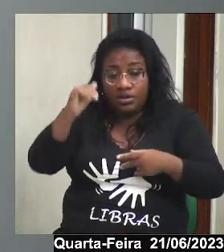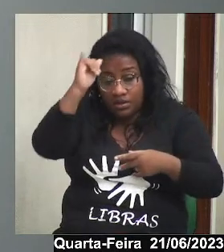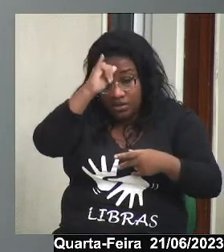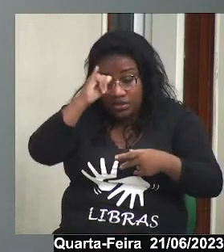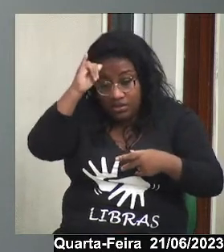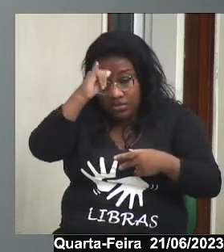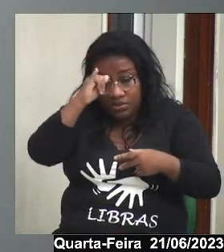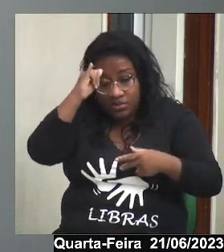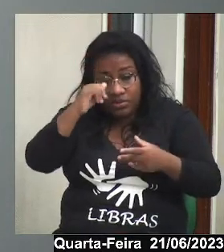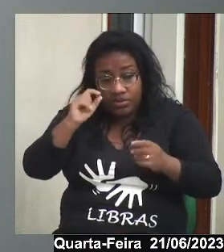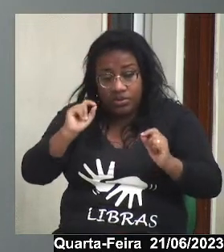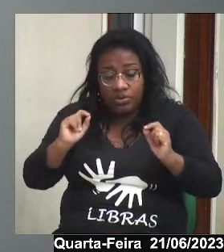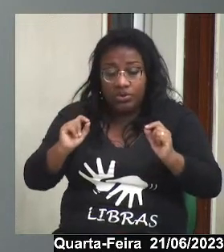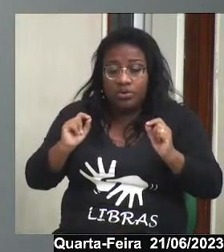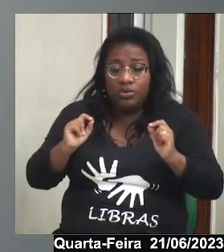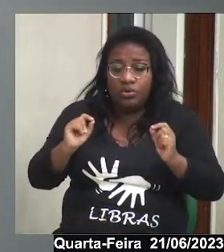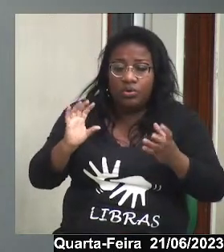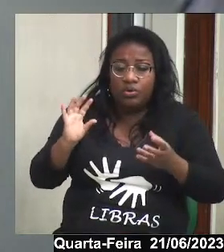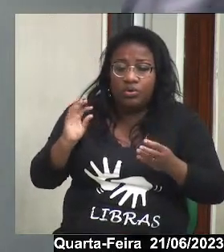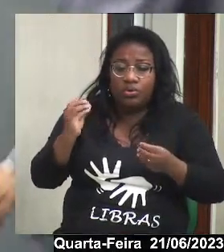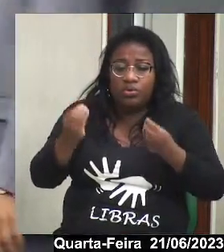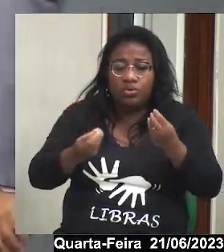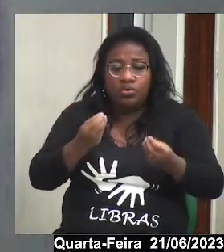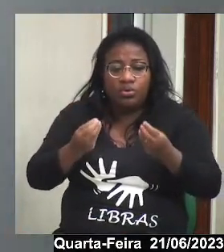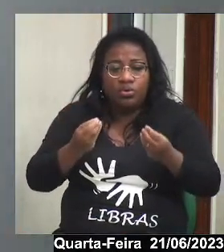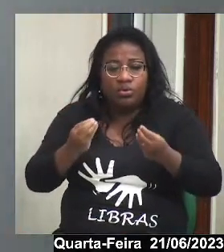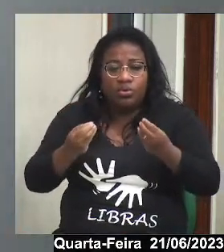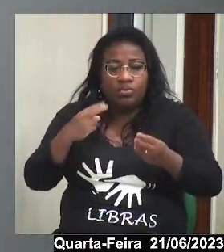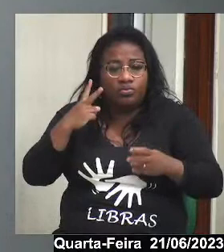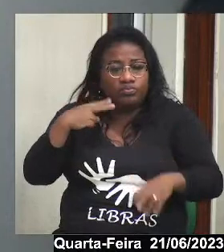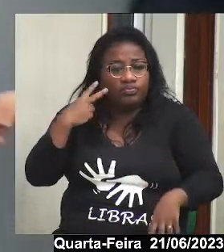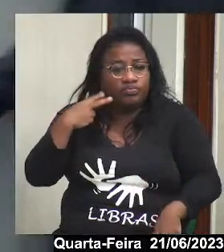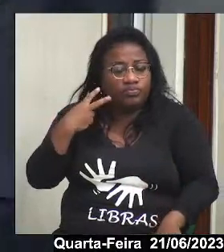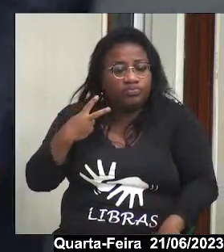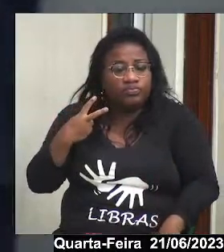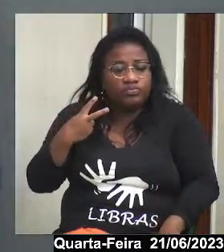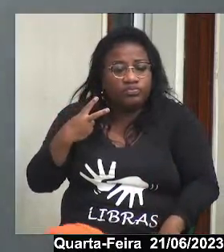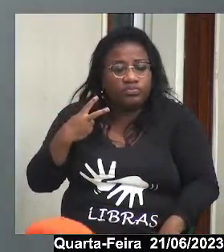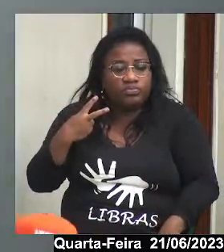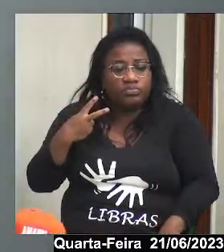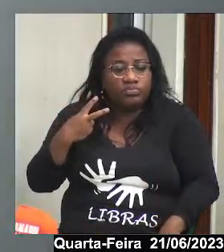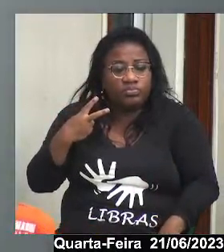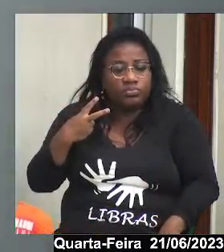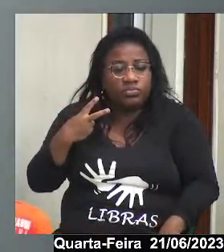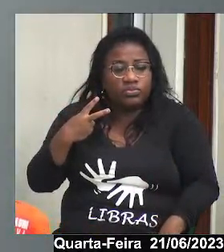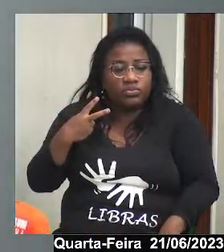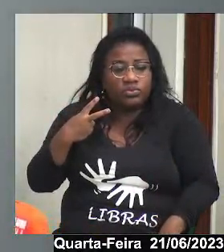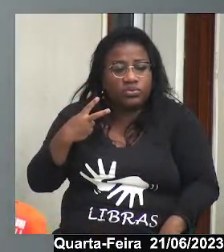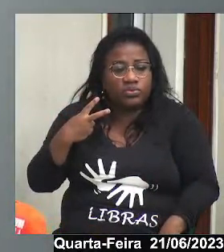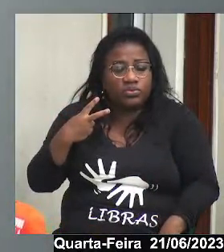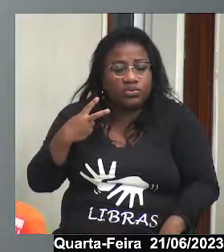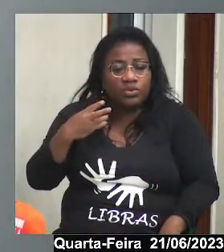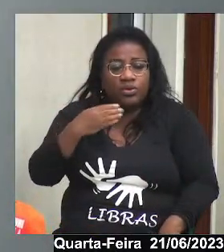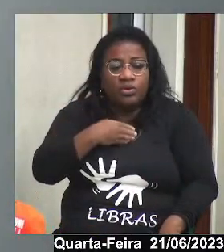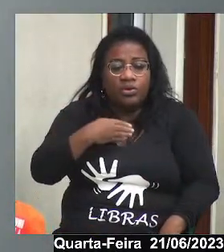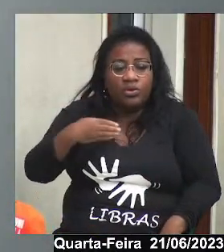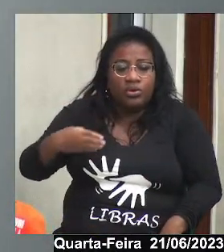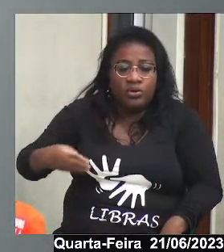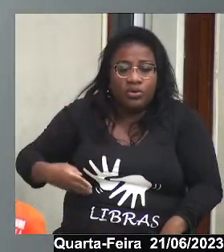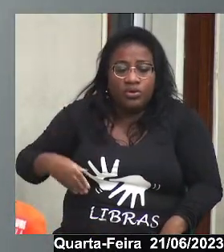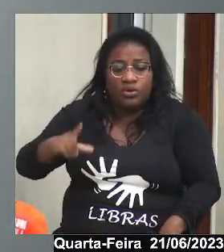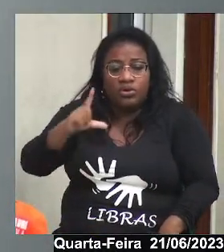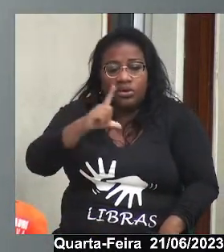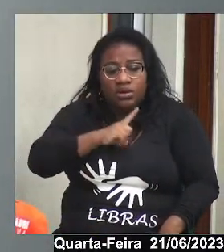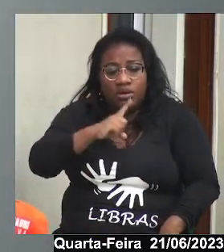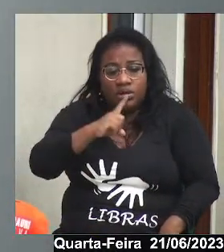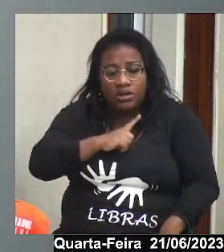aí não representa o governo mais? Que história é essa, vereador? Que história é essa, vereador? O governo tem que ter